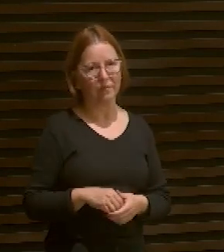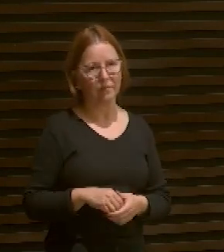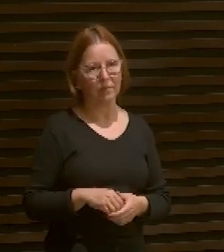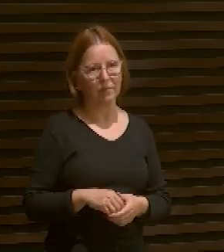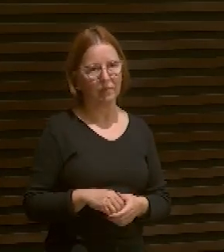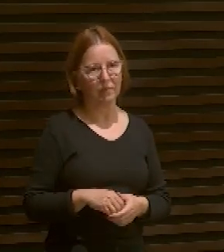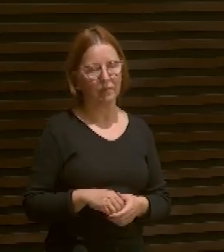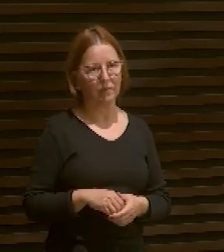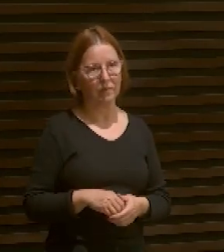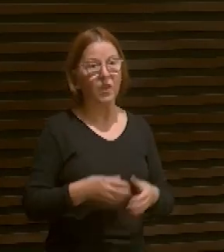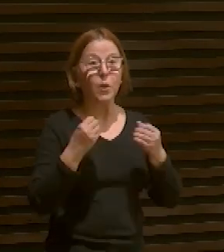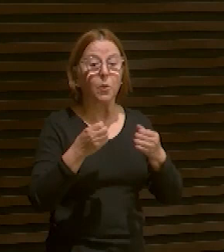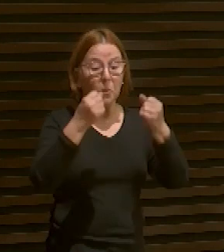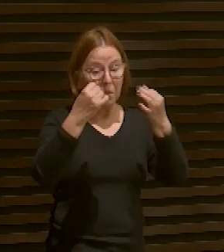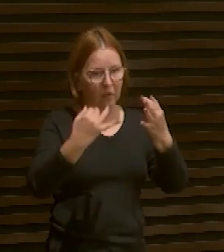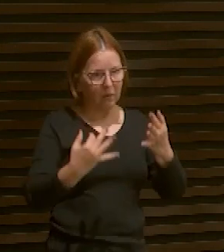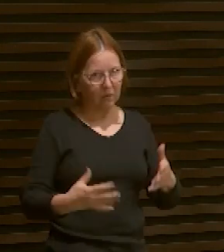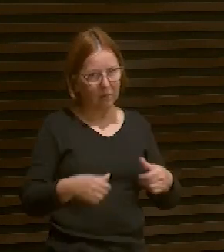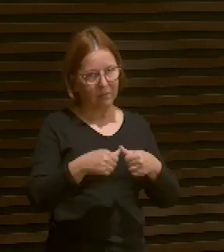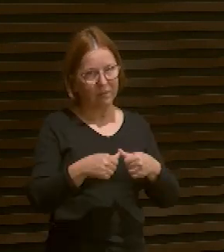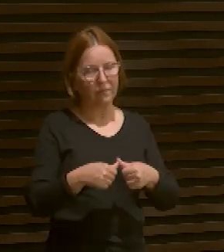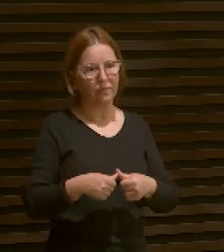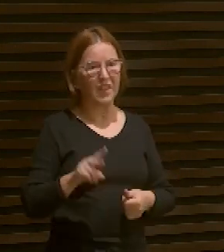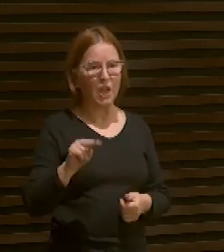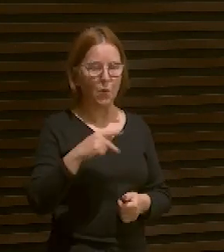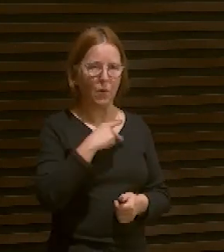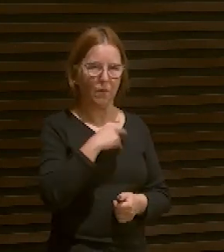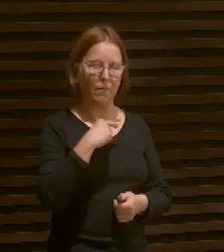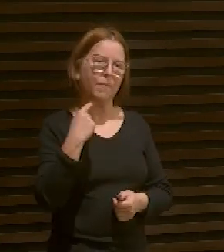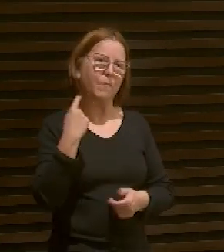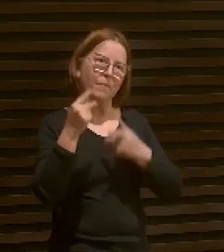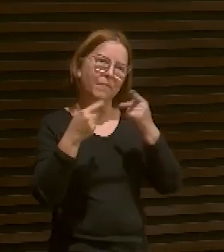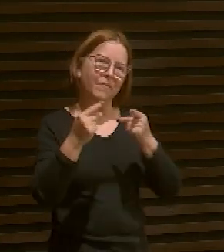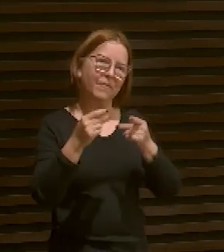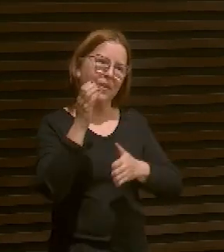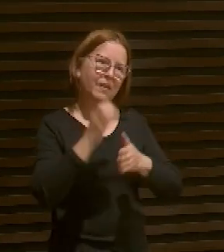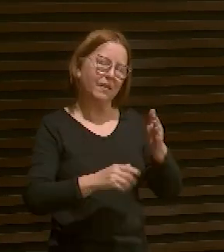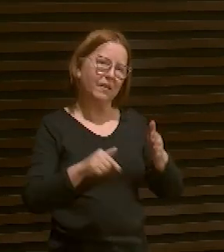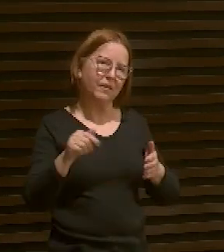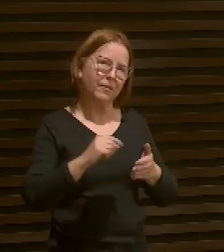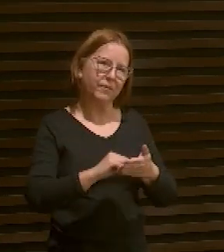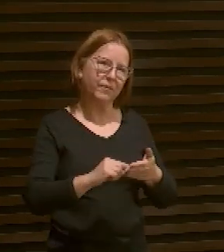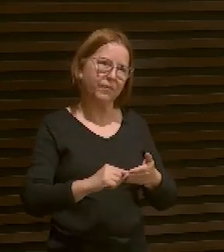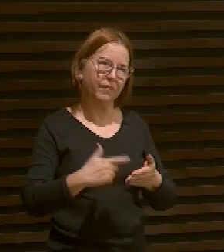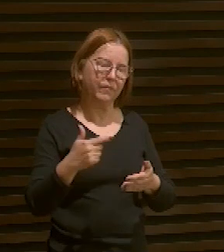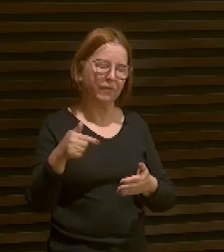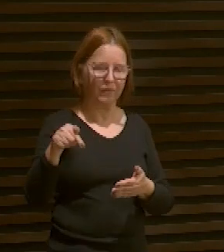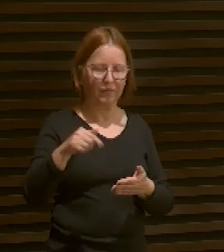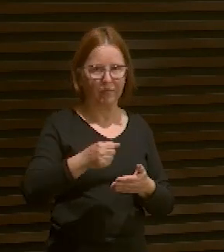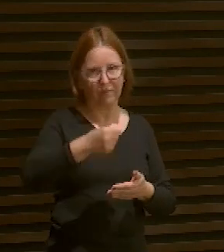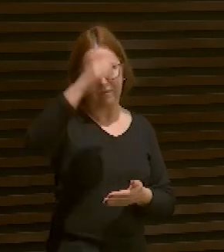E como explicar isso? Assim como Paulo disse no capítulo 7, verso 27 de